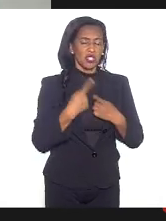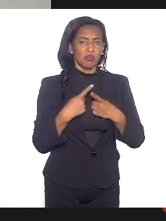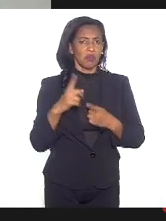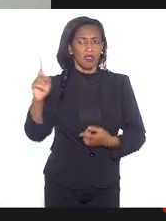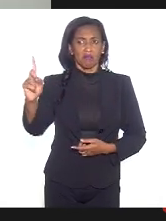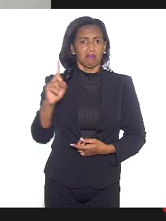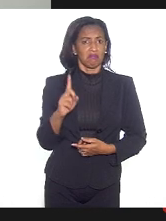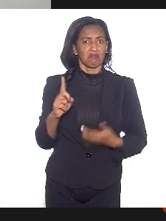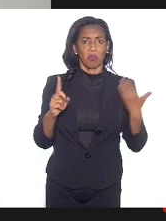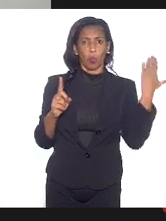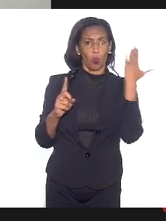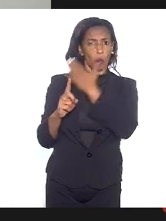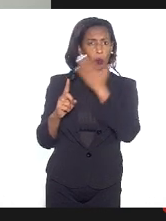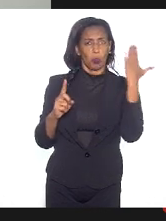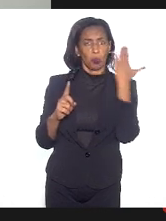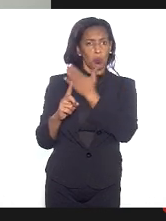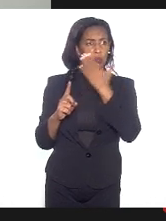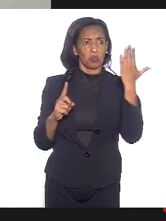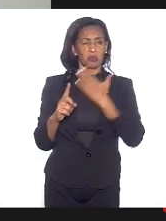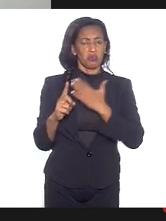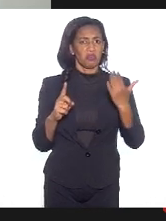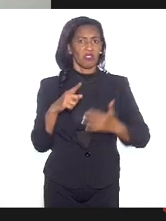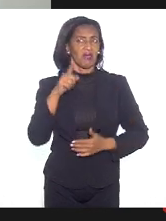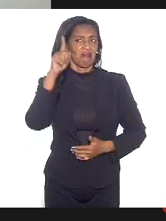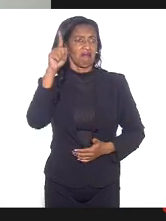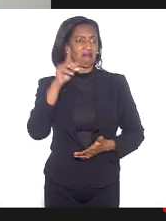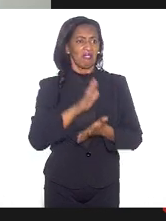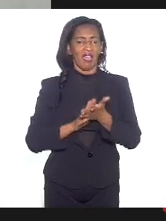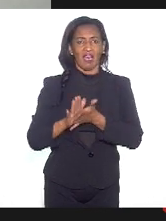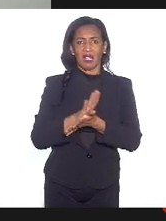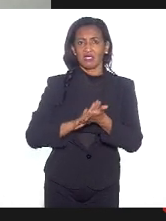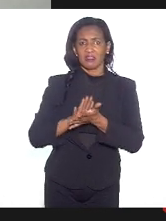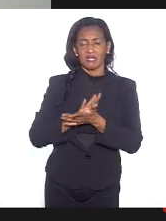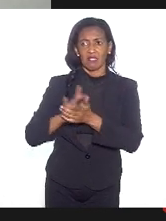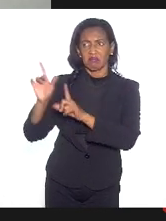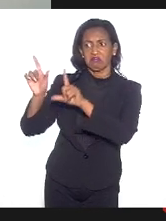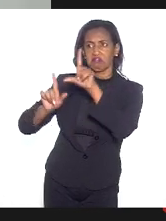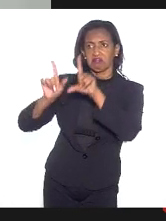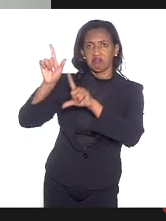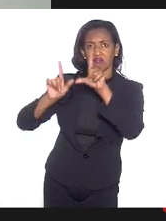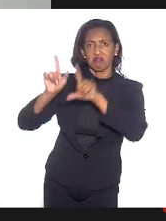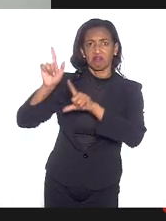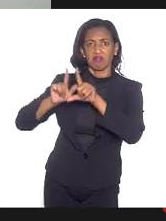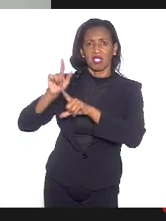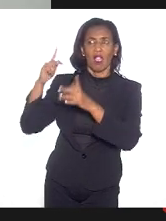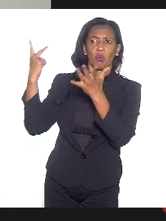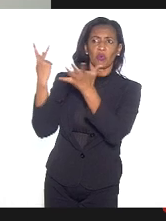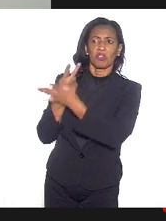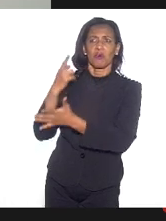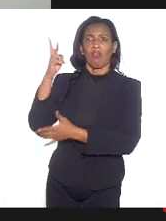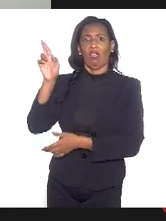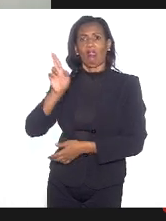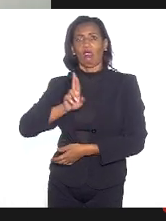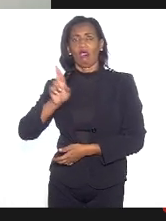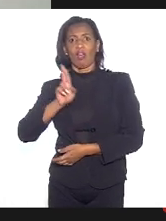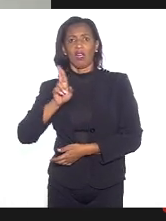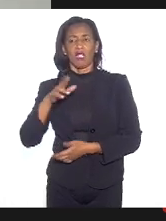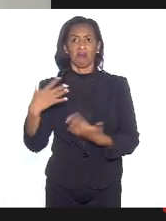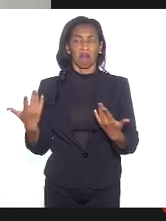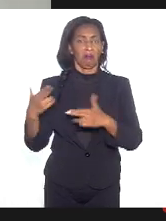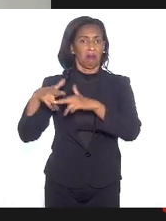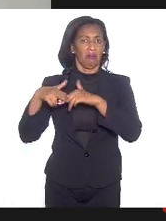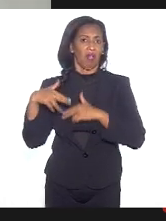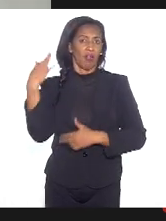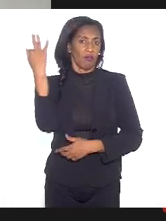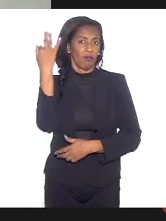compareceu, não vi nos noticiários que foi nada urgente para que ele não pudesse estar presente hoje aqui, mas